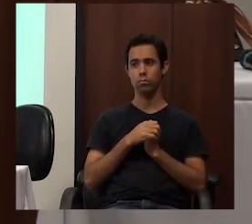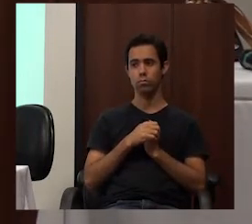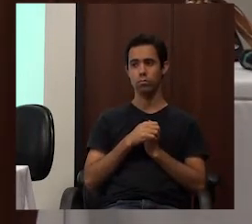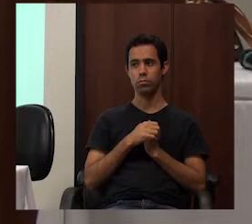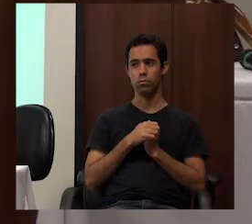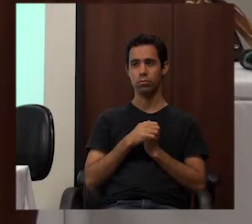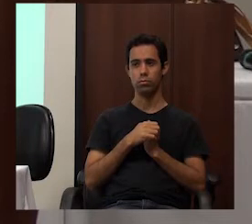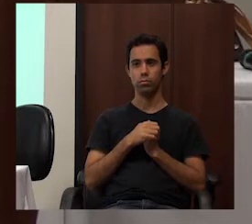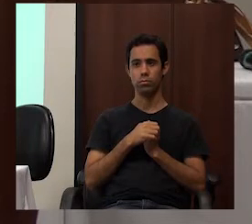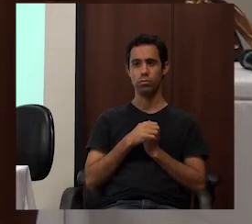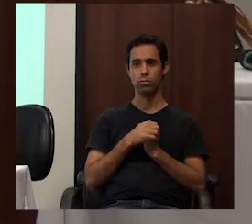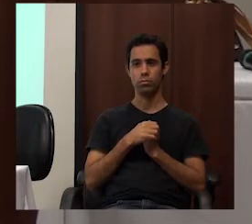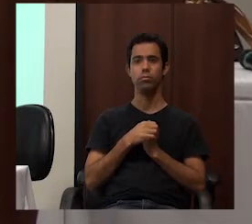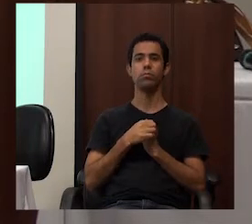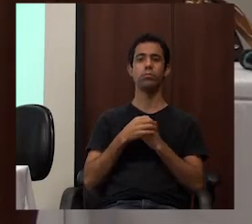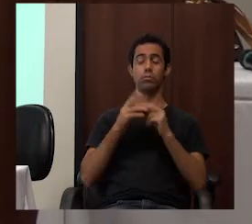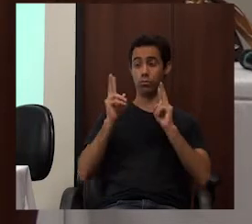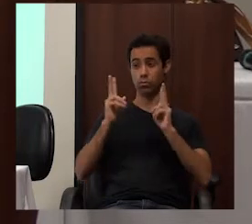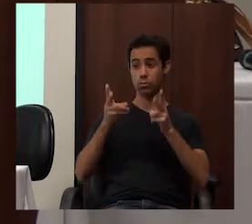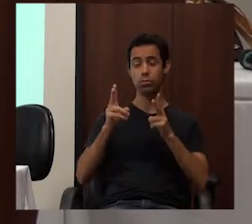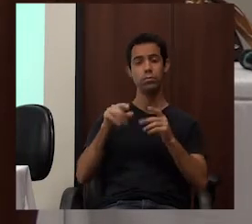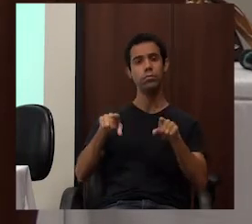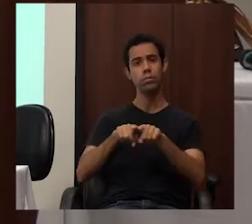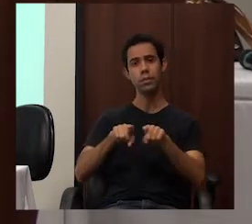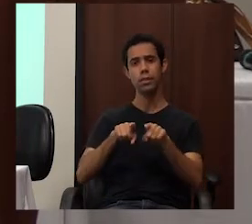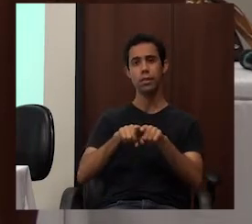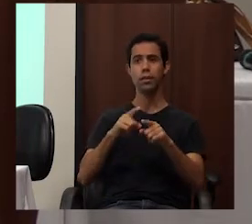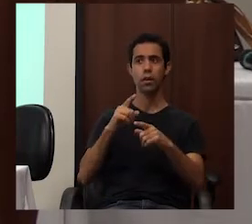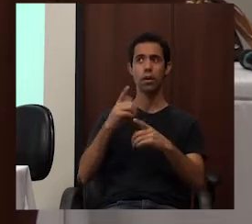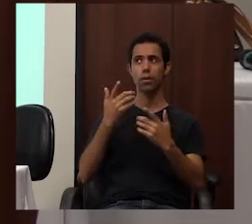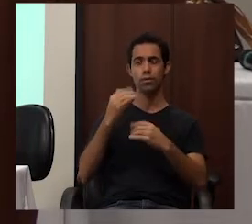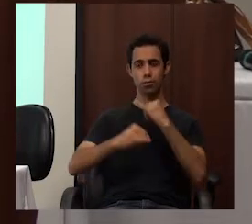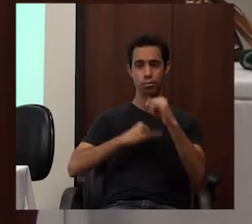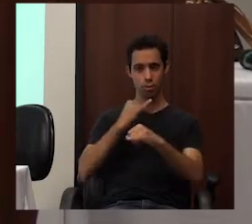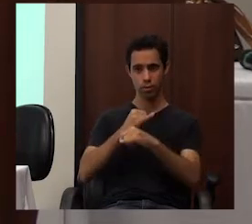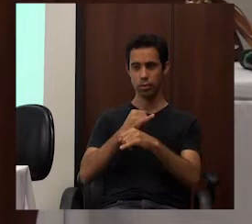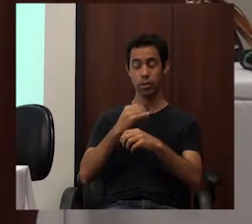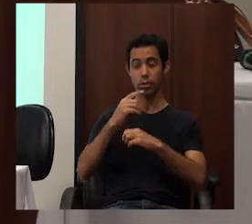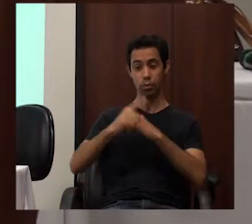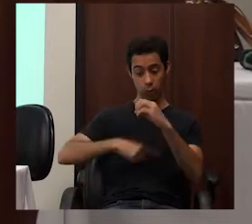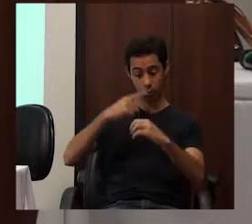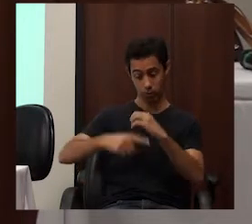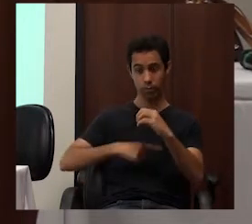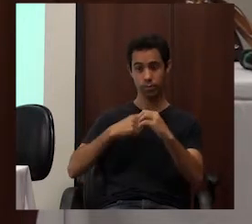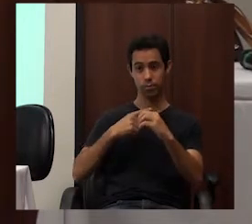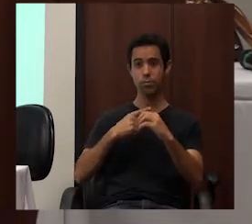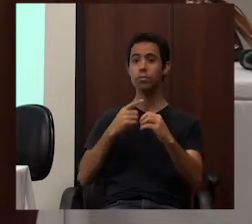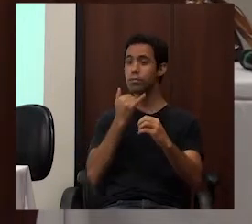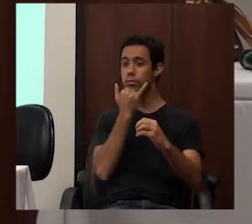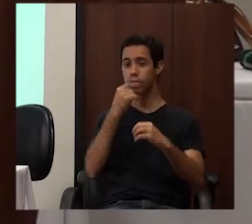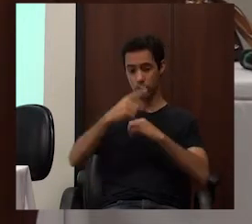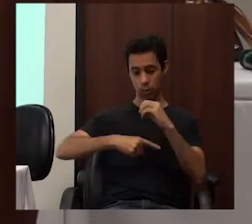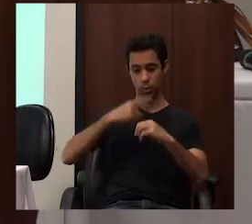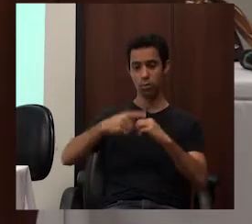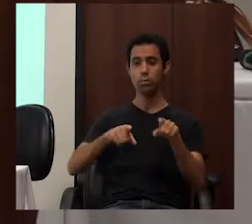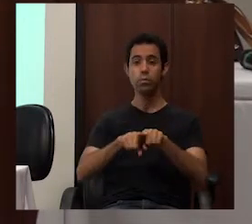Também é importante que haja observância da Convenção Internacional sobre os Direitos das Pessoas com Deficiência, porque isso é até uma questão de credibilidade do Brasil lá